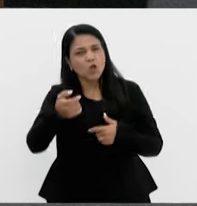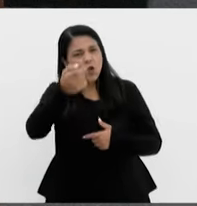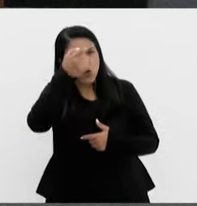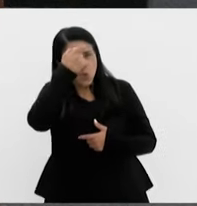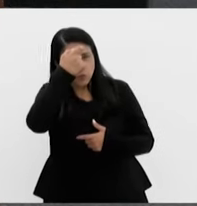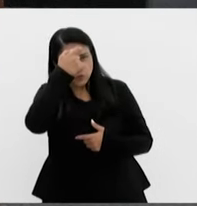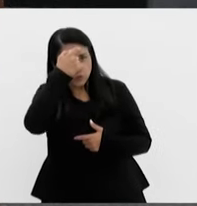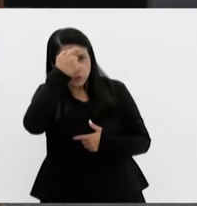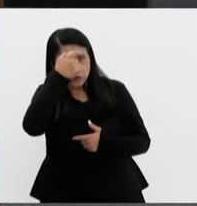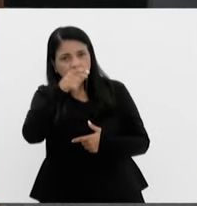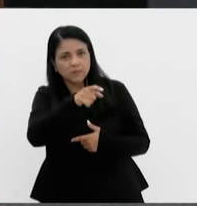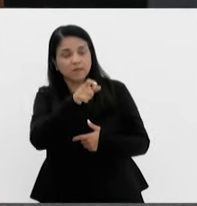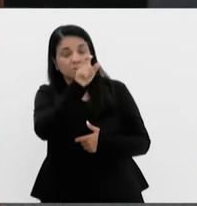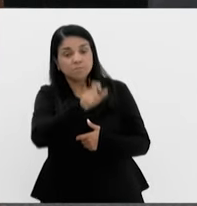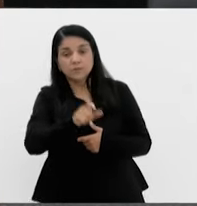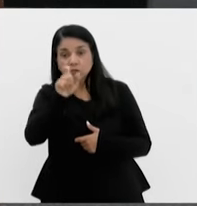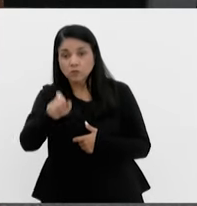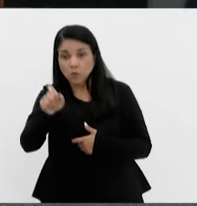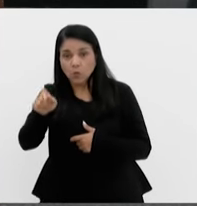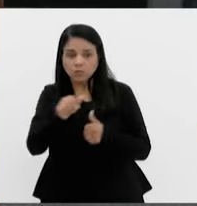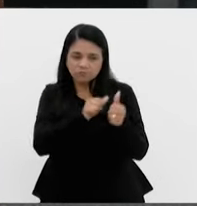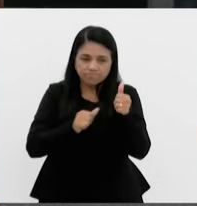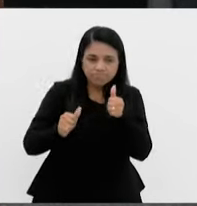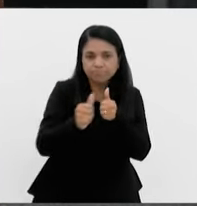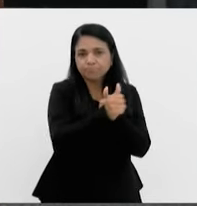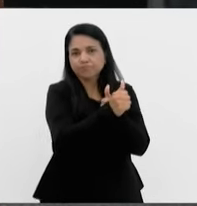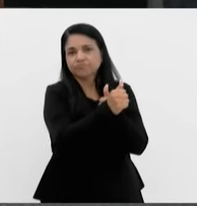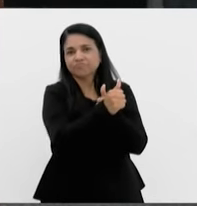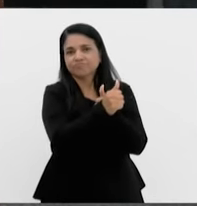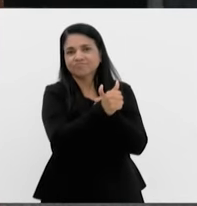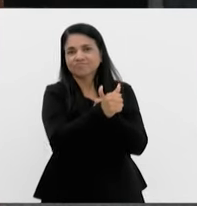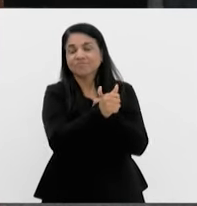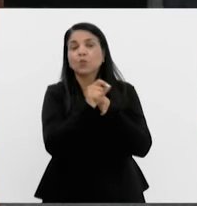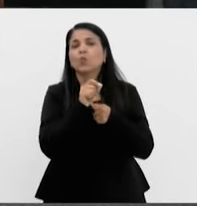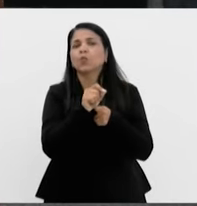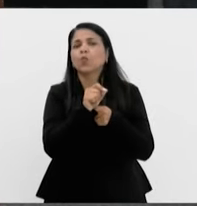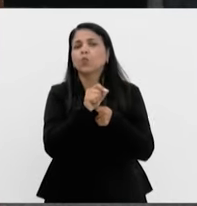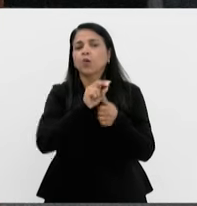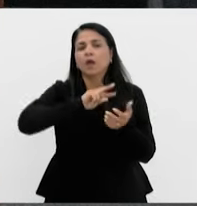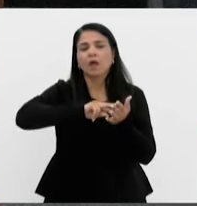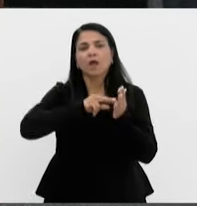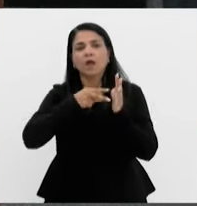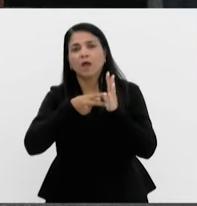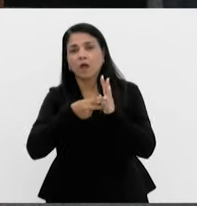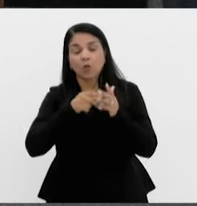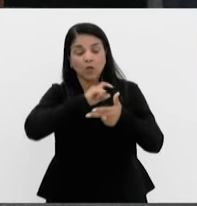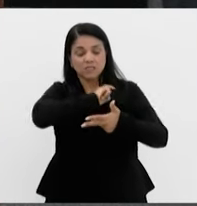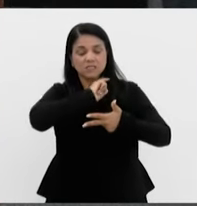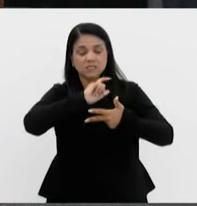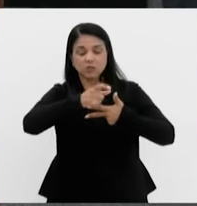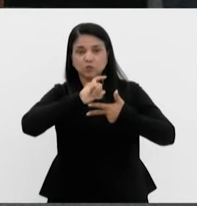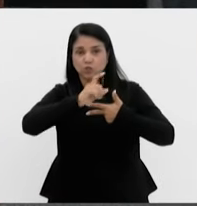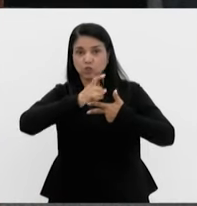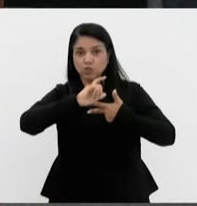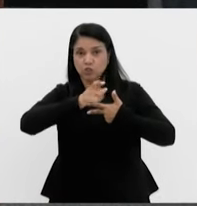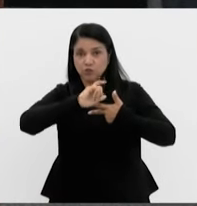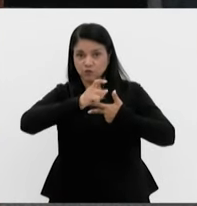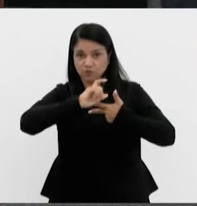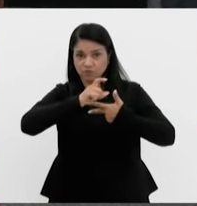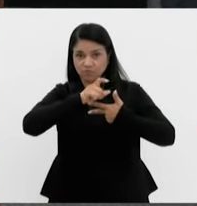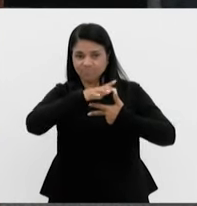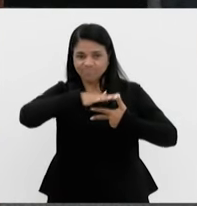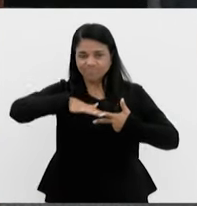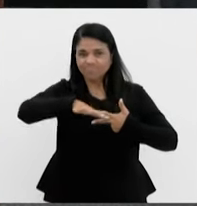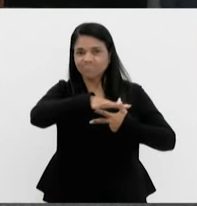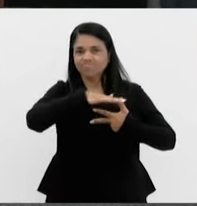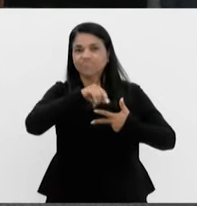Principalmente aqueles que estão à frente que são à frente que eu digo o Executivo que precisa na